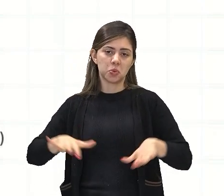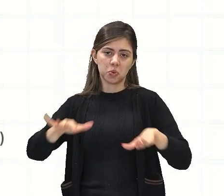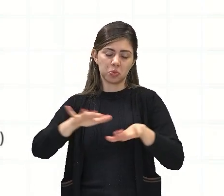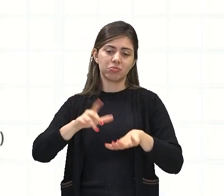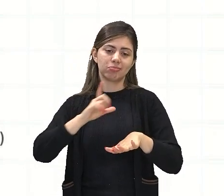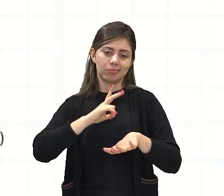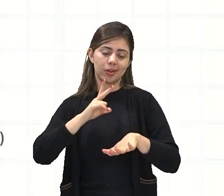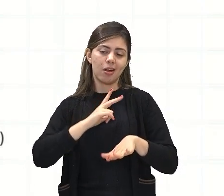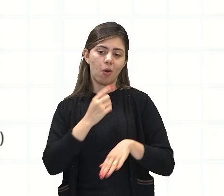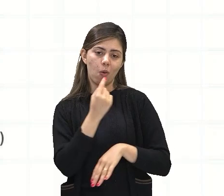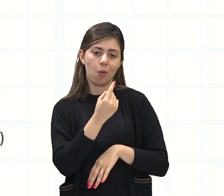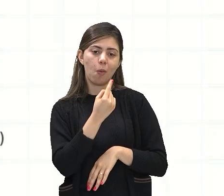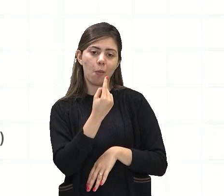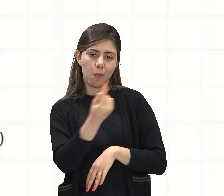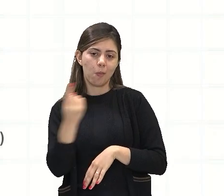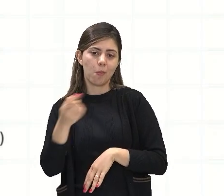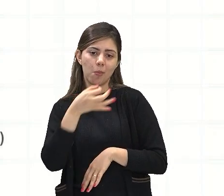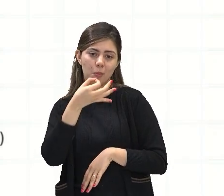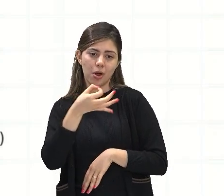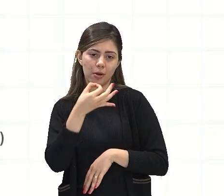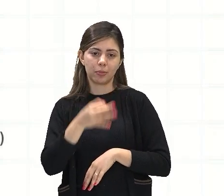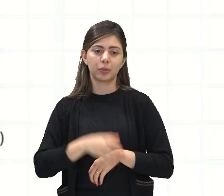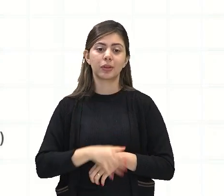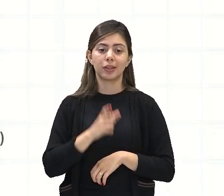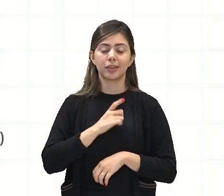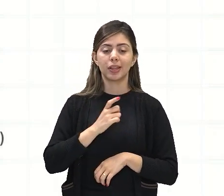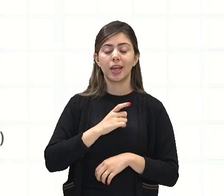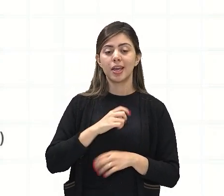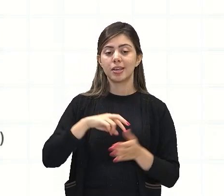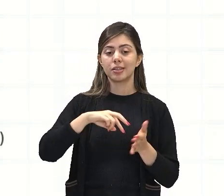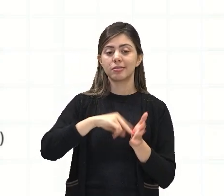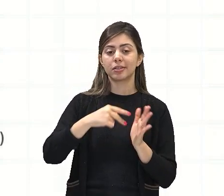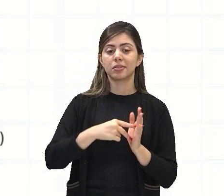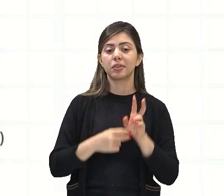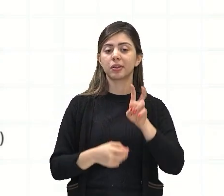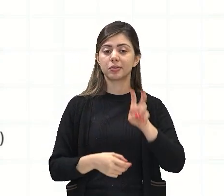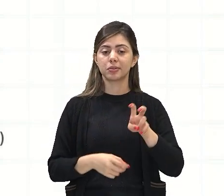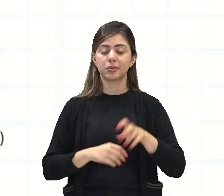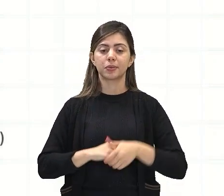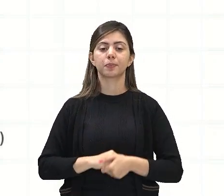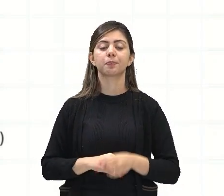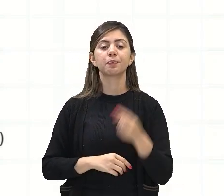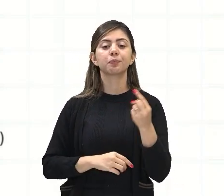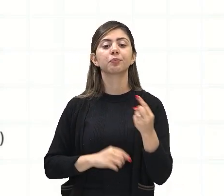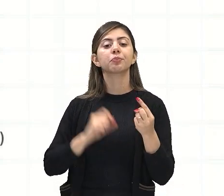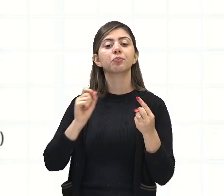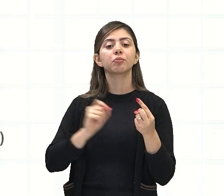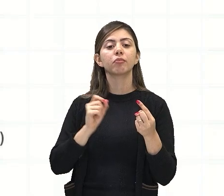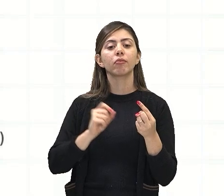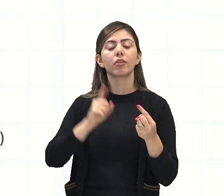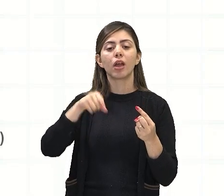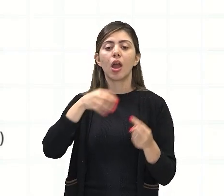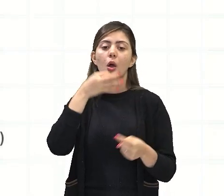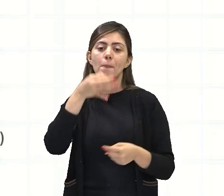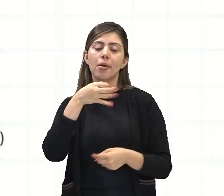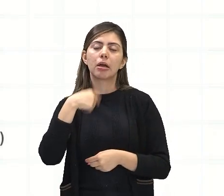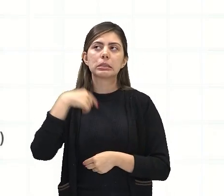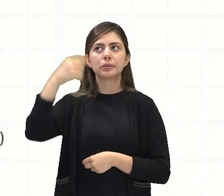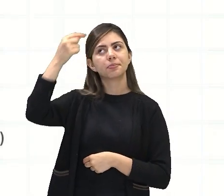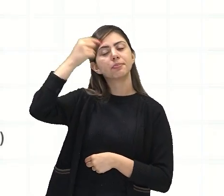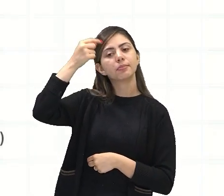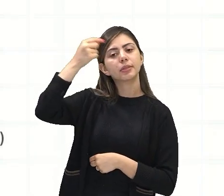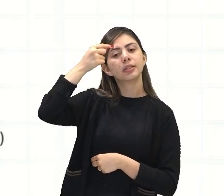ela tem aqui alguns sentidos, 5 sentidos propriamente. Vamos lá. Primeiro, a opinião é uma maneira